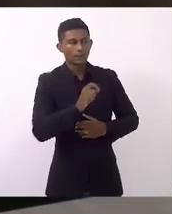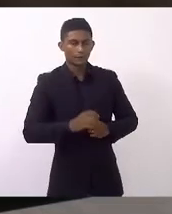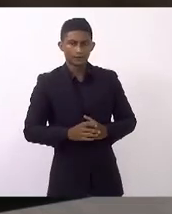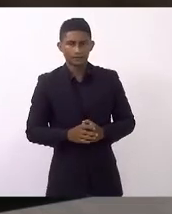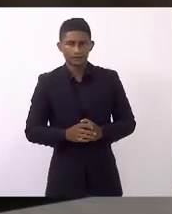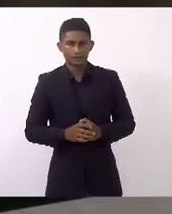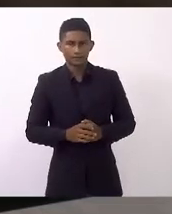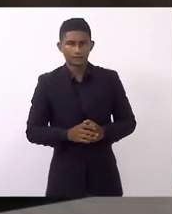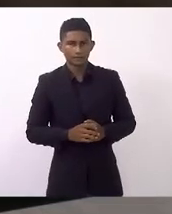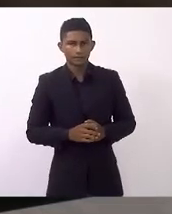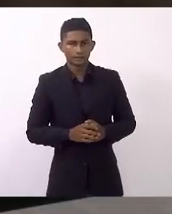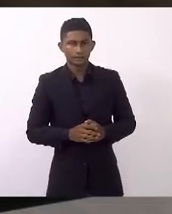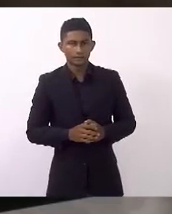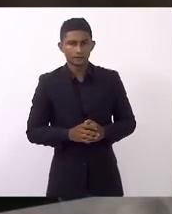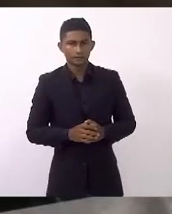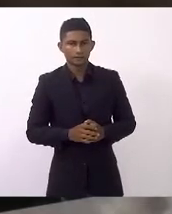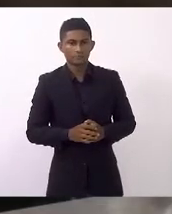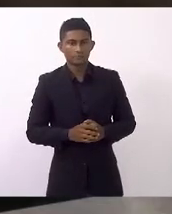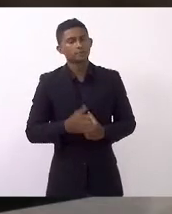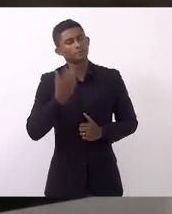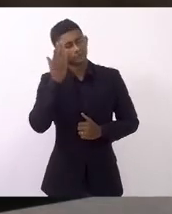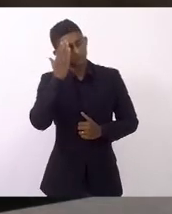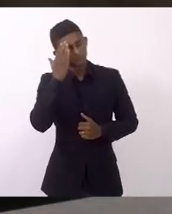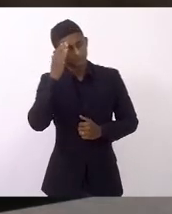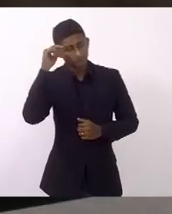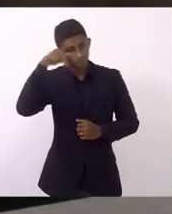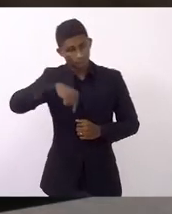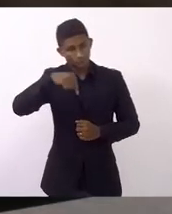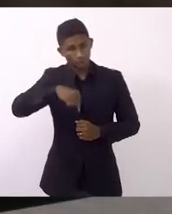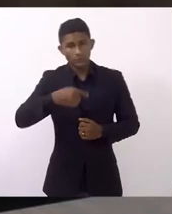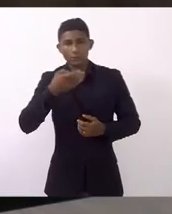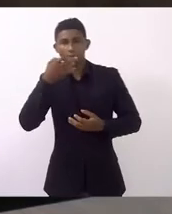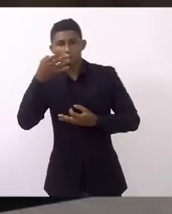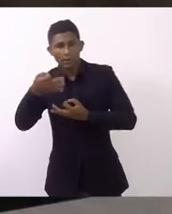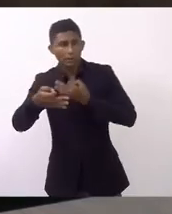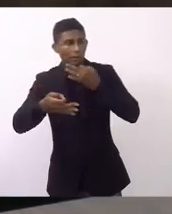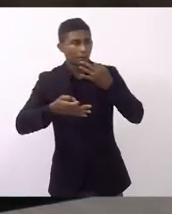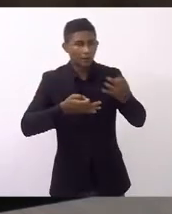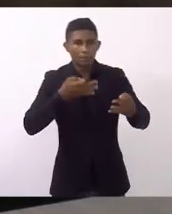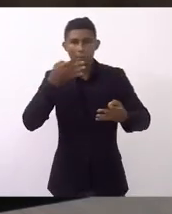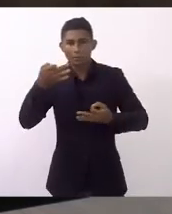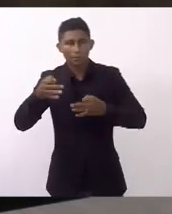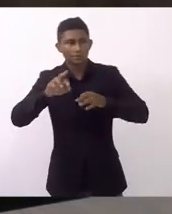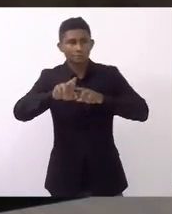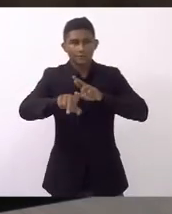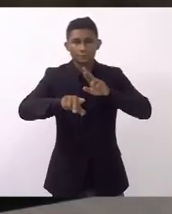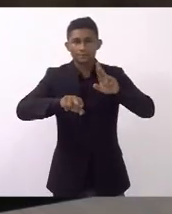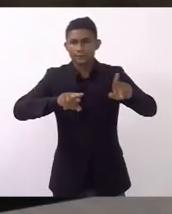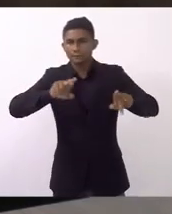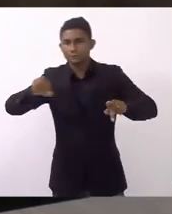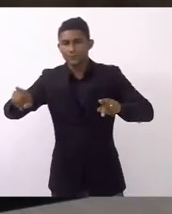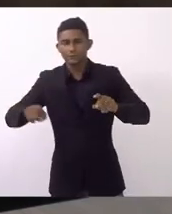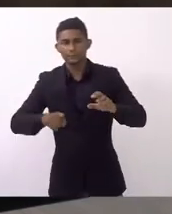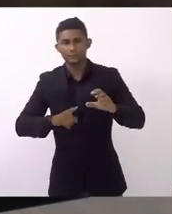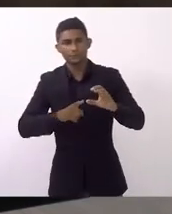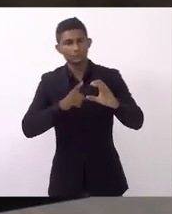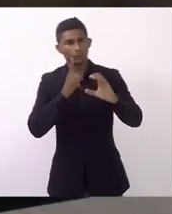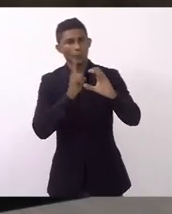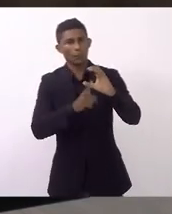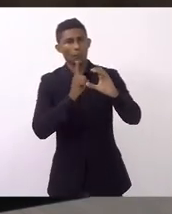A despeito de que tenha opiniões ideológicas divergentes do comunismo, e eu tenho,